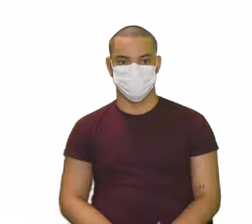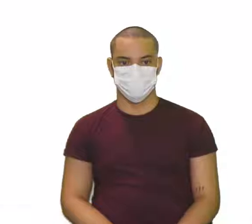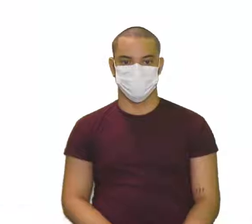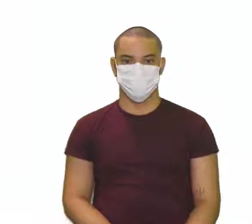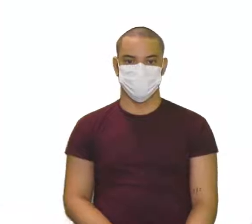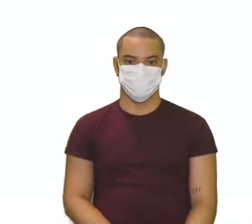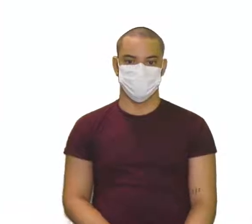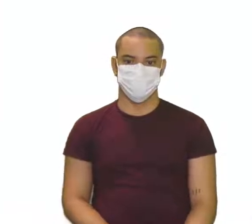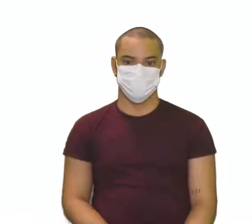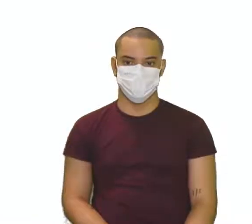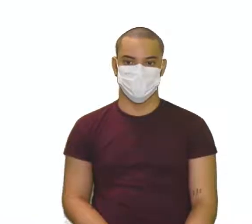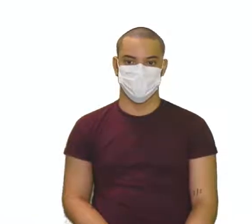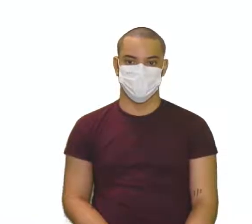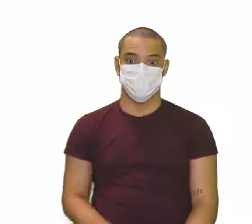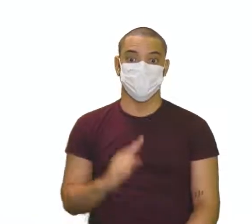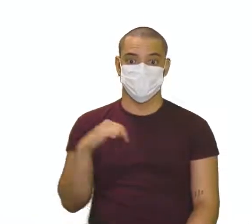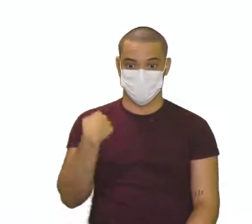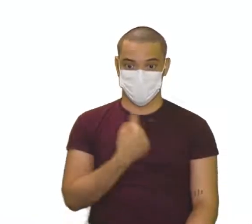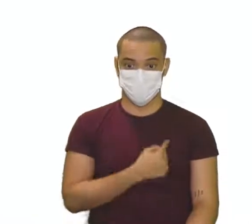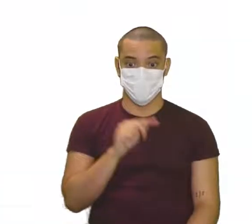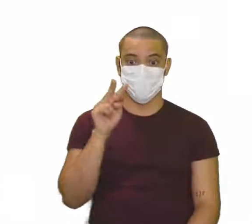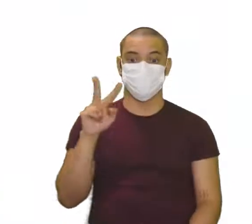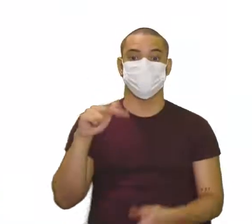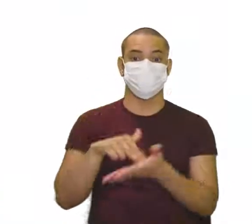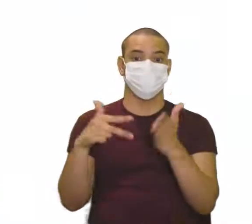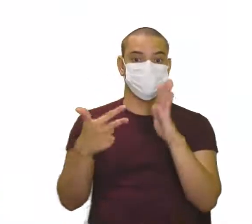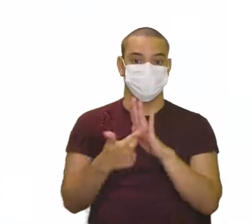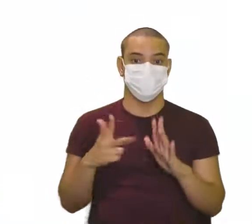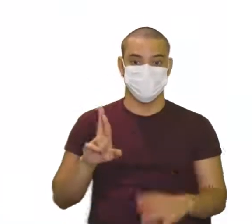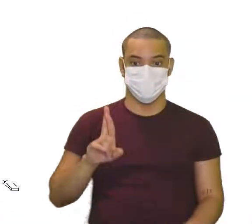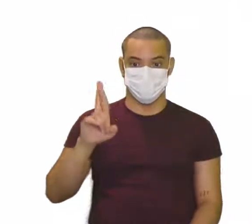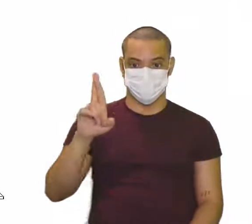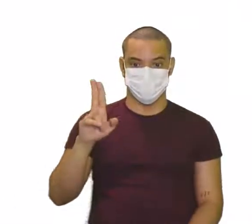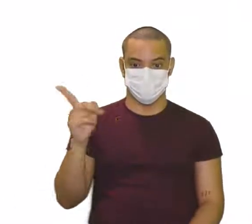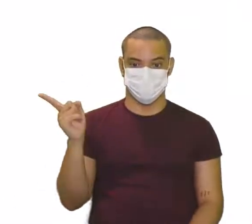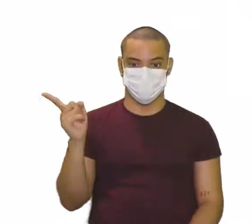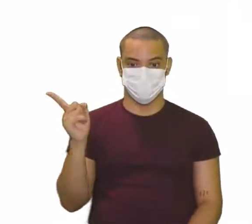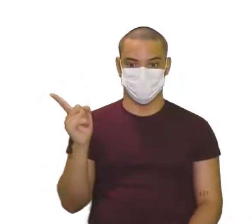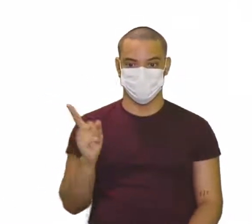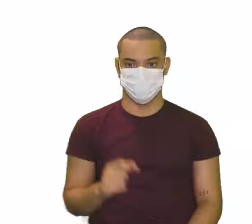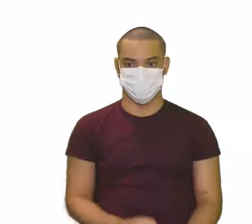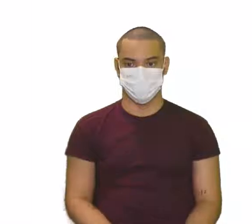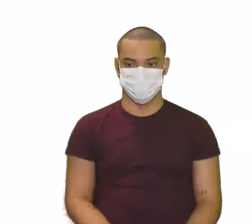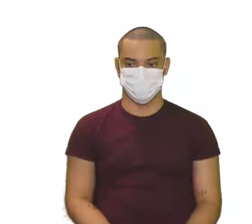Pronto, olha só para a gente fazer uma representação. Olha aí que bonitinho.